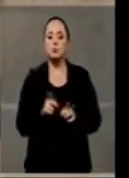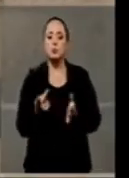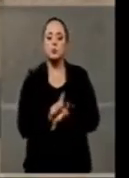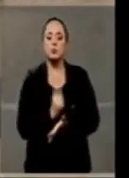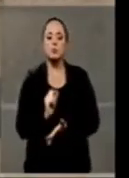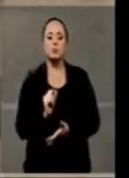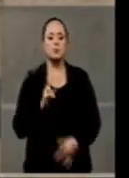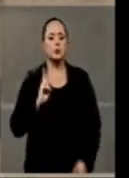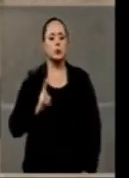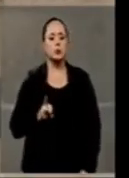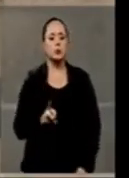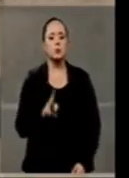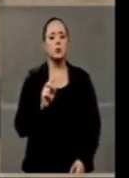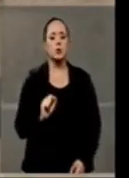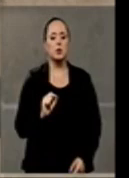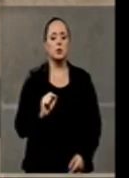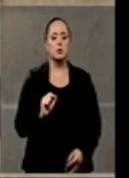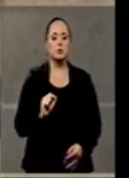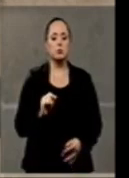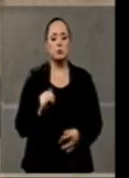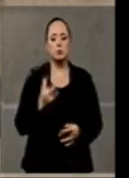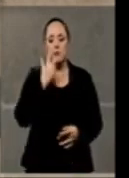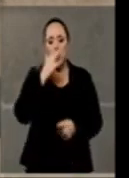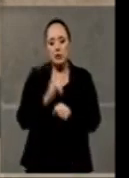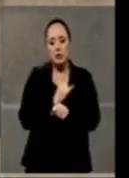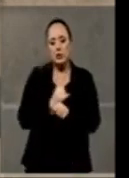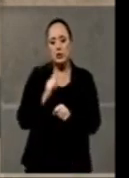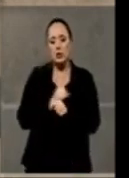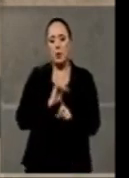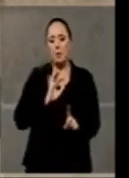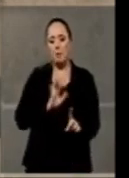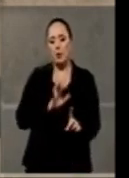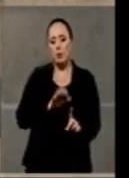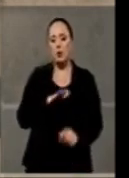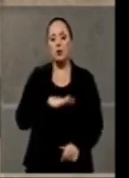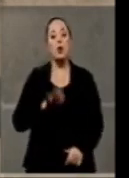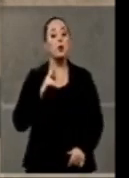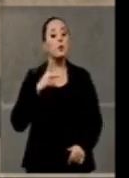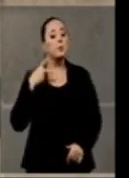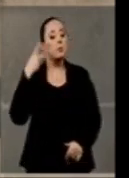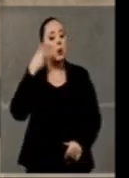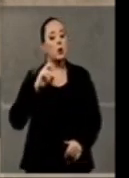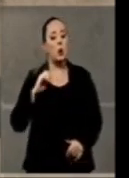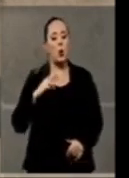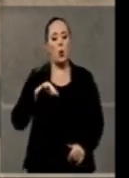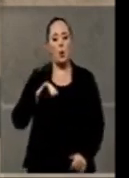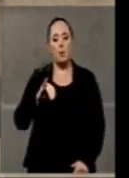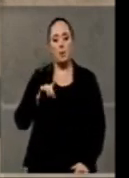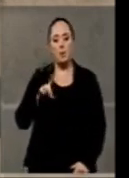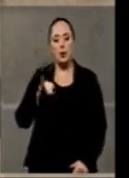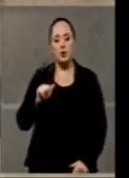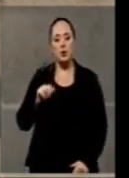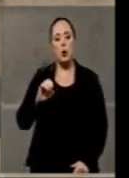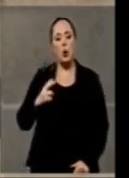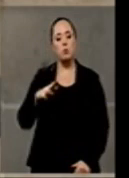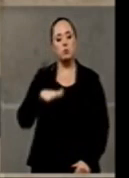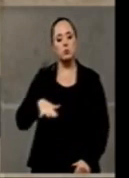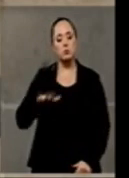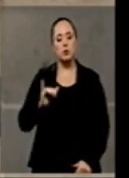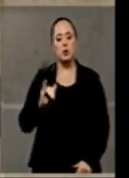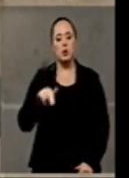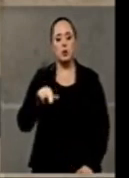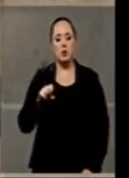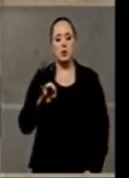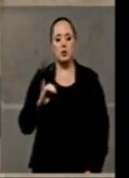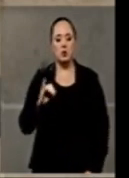freqüentemente objeto de manipulação quer política quer midiática que é institucional os